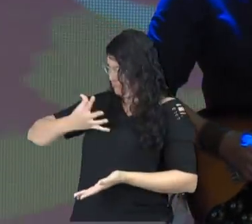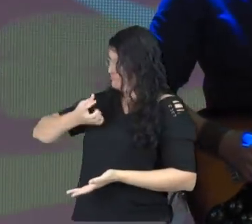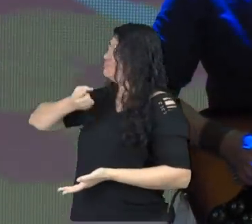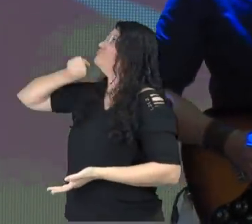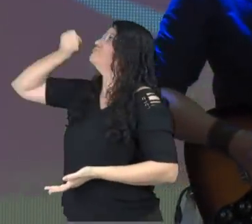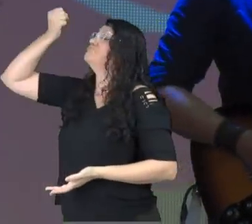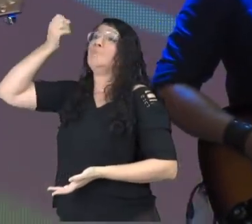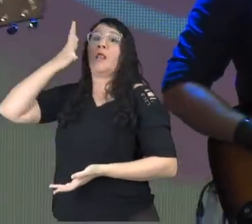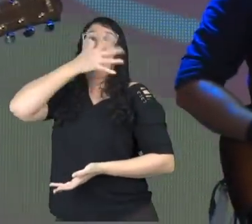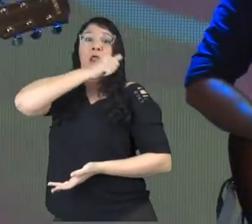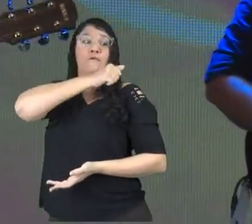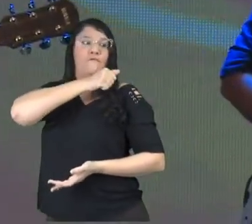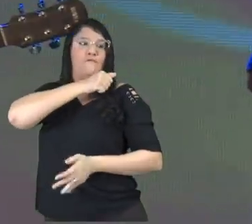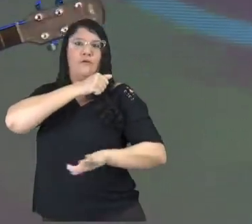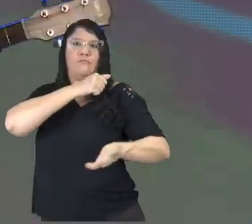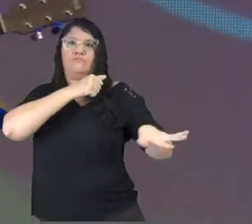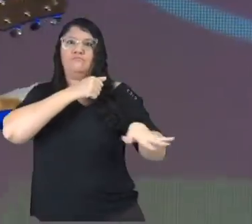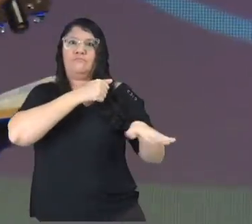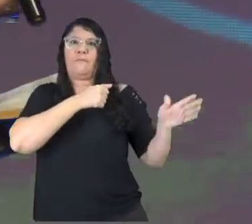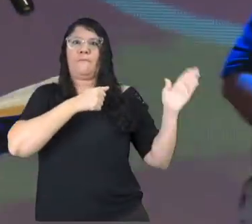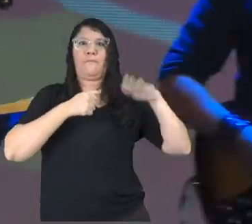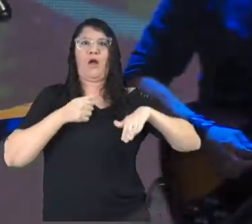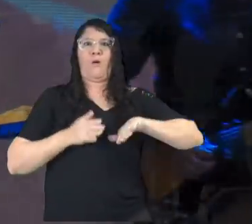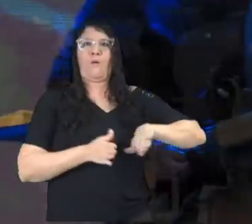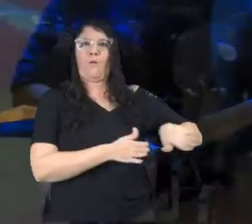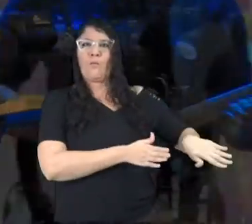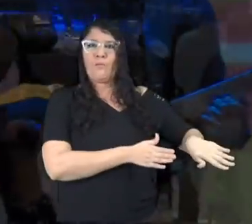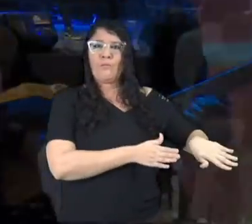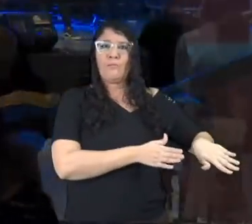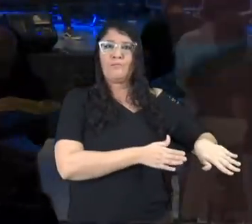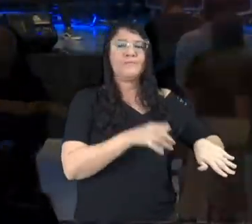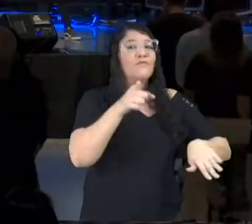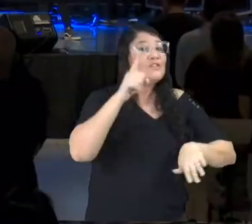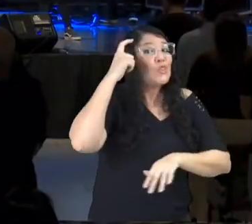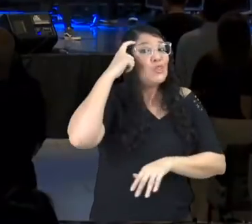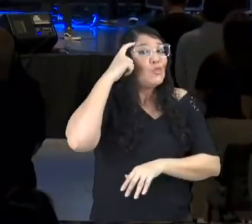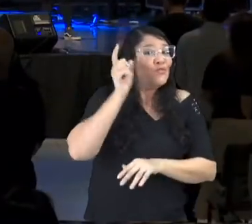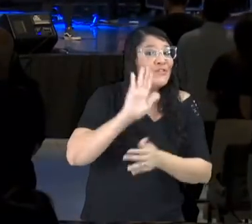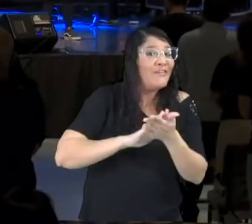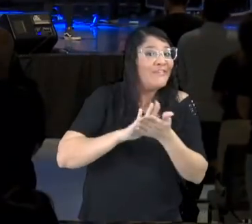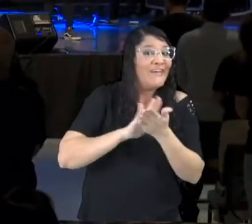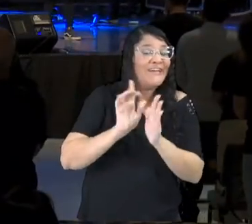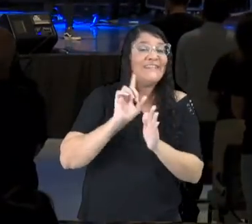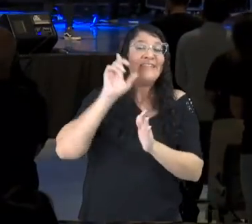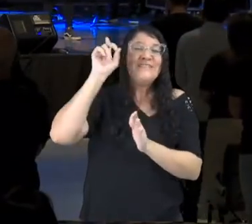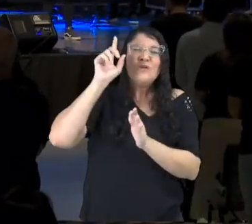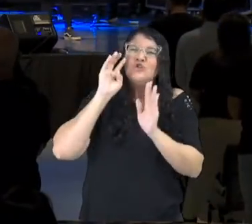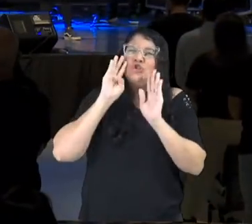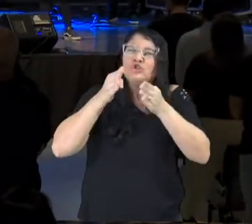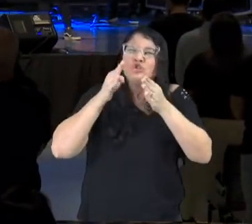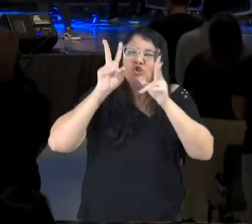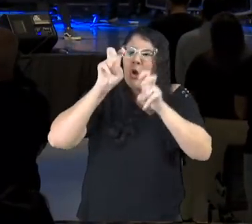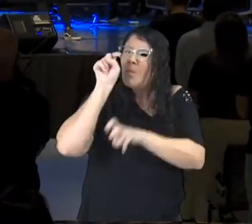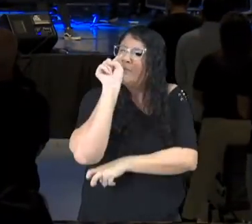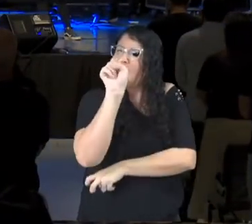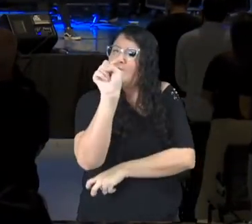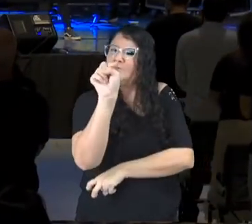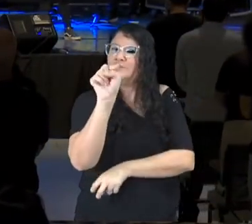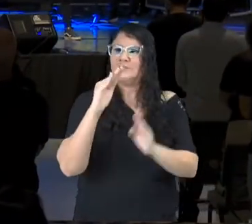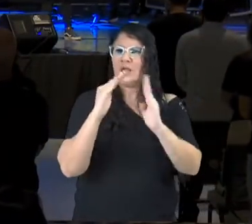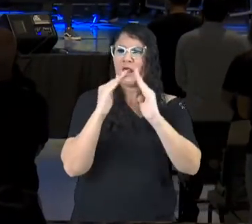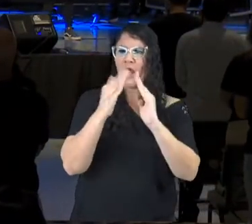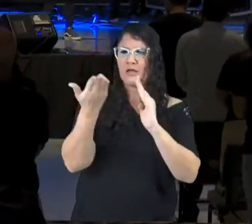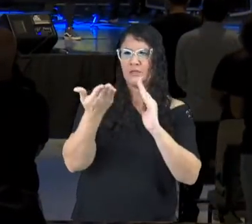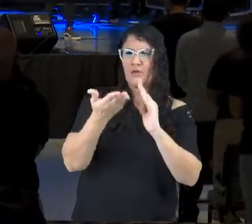E não tenha dúvida do que o salmista vai completar dizendo para você, sobre você nessa hora, sobre você que está em casa nessa hora.